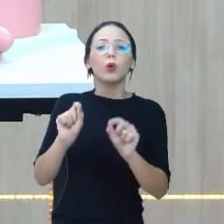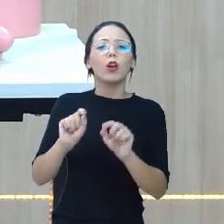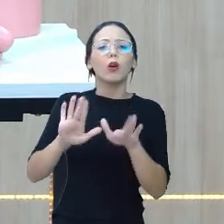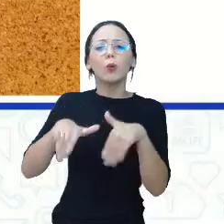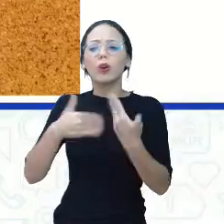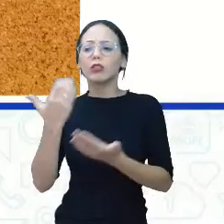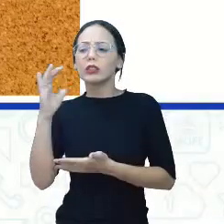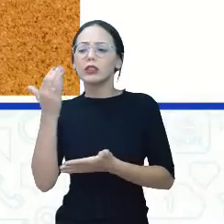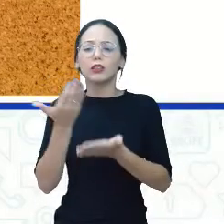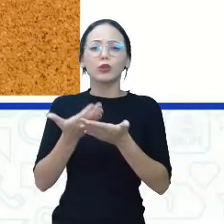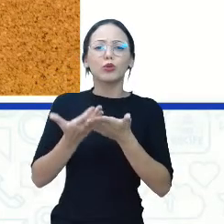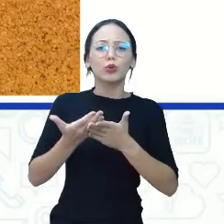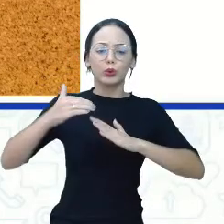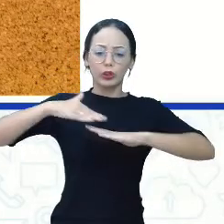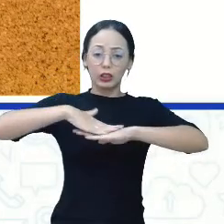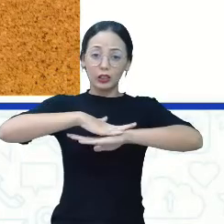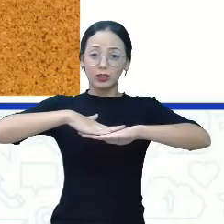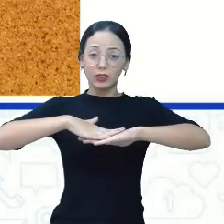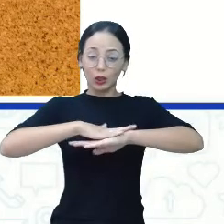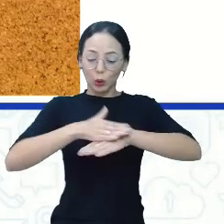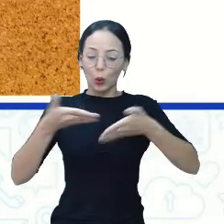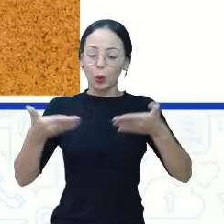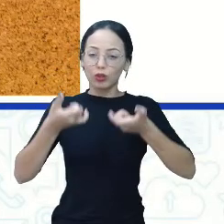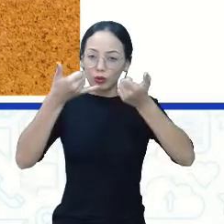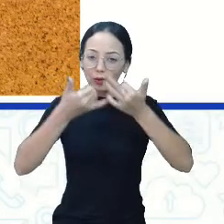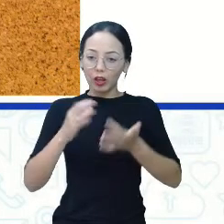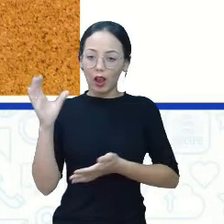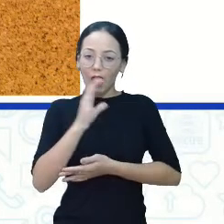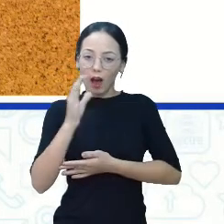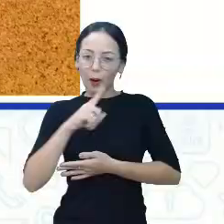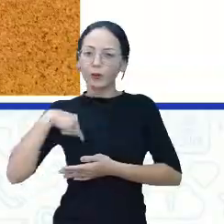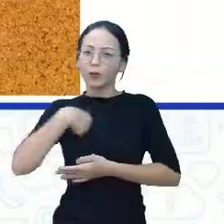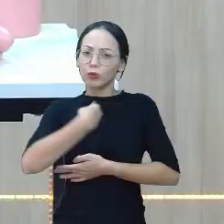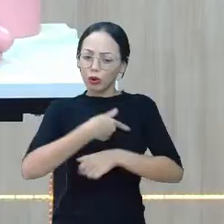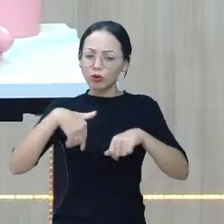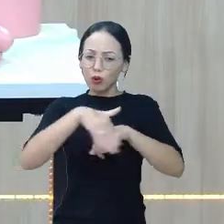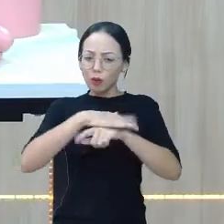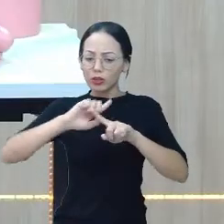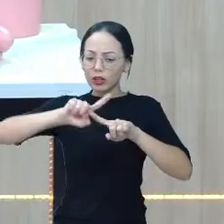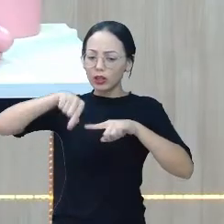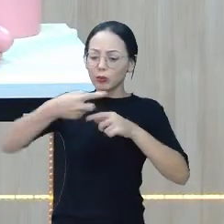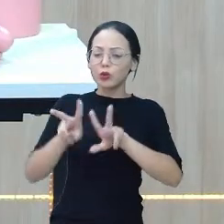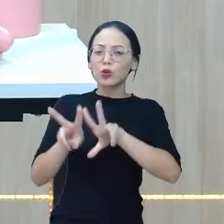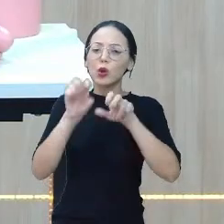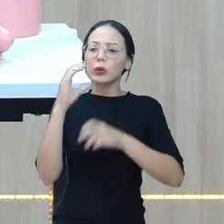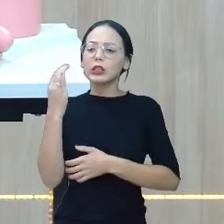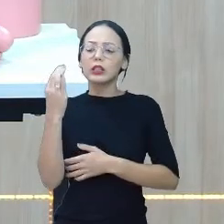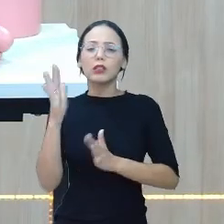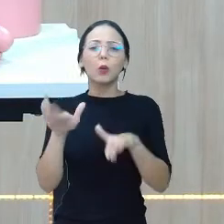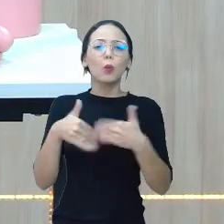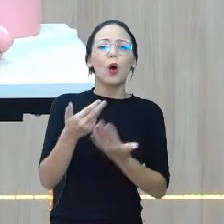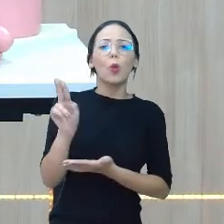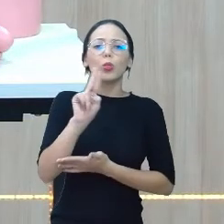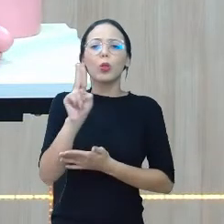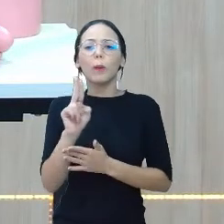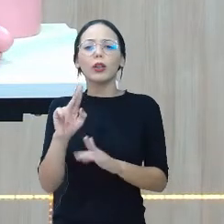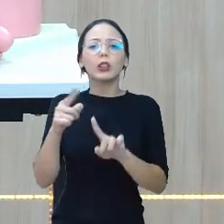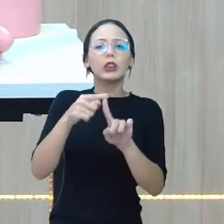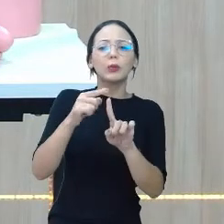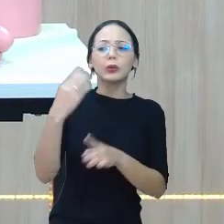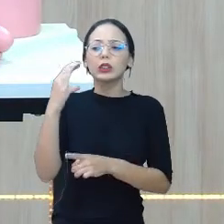os tecidos. Eu hoje passei rapidinho, a gente vai conversar sobre essa ciência. Como é o nome, gente? Que ciência é